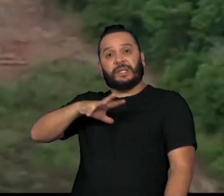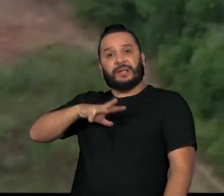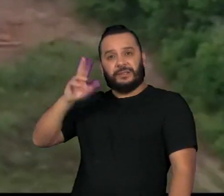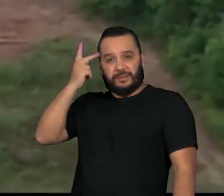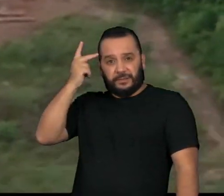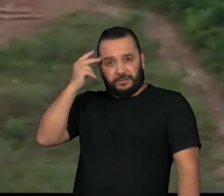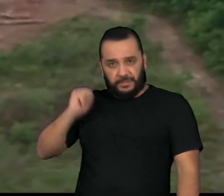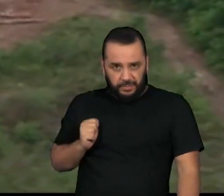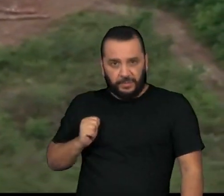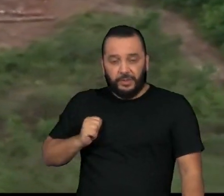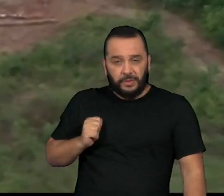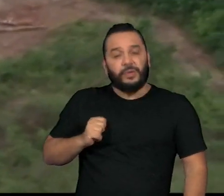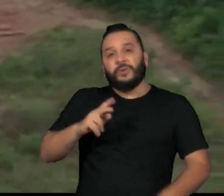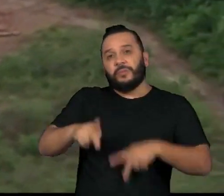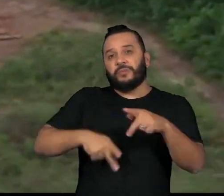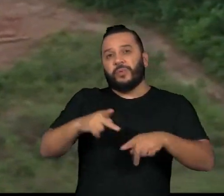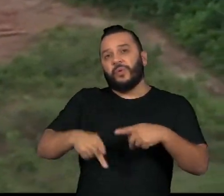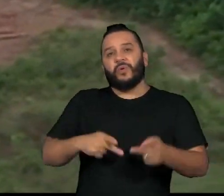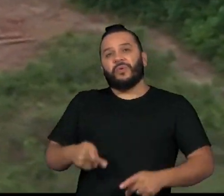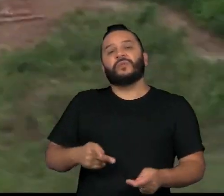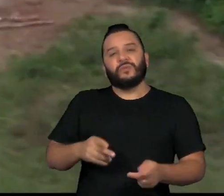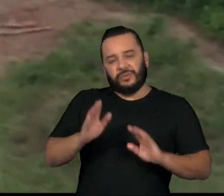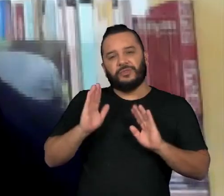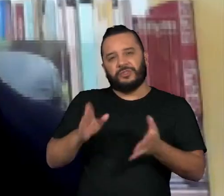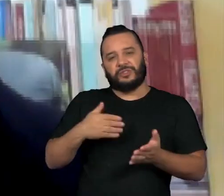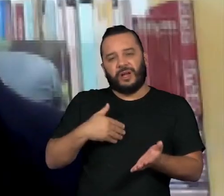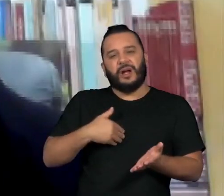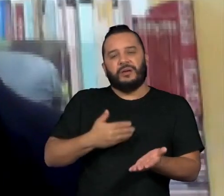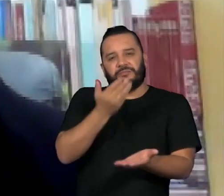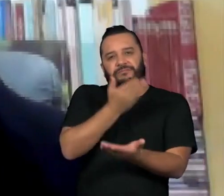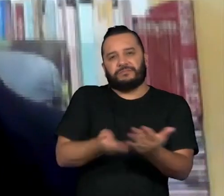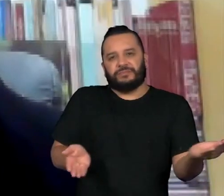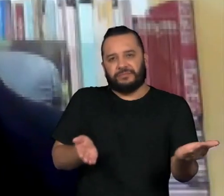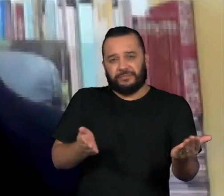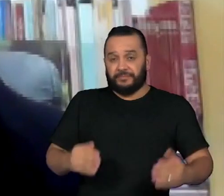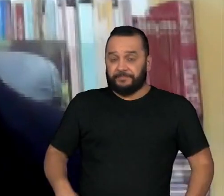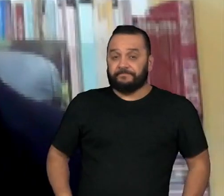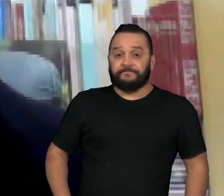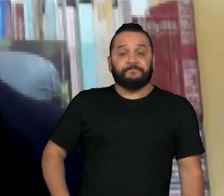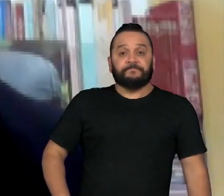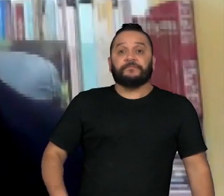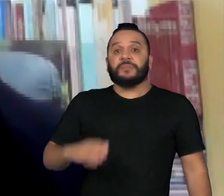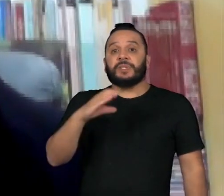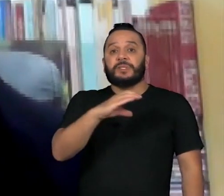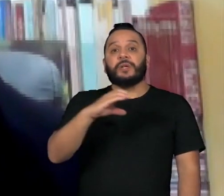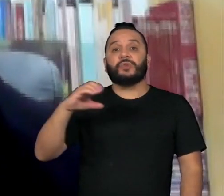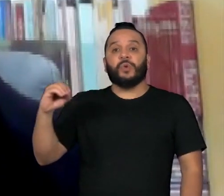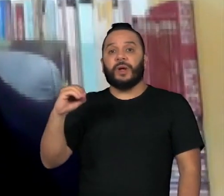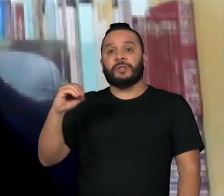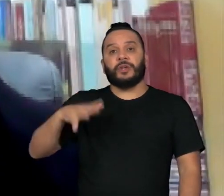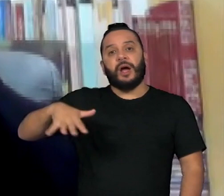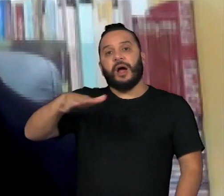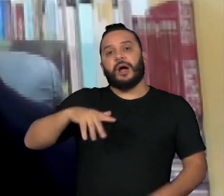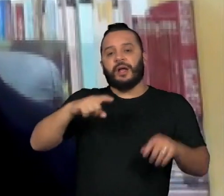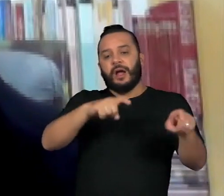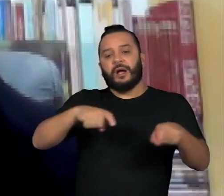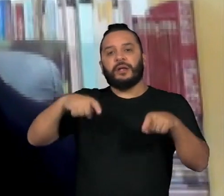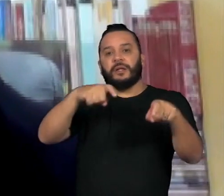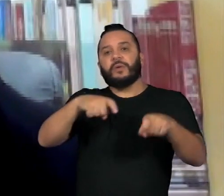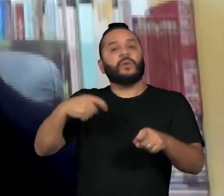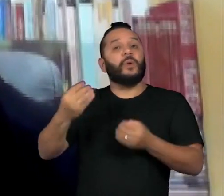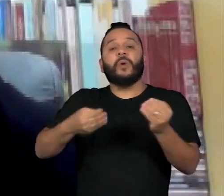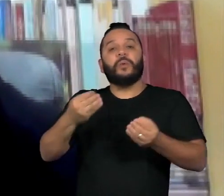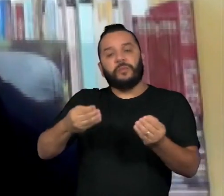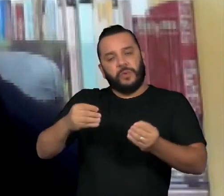exemplo, no bolso da população. A produção agrícola do Centro-Oeste ela é abastecida principalmente das chuvas que